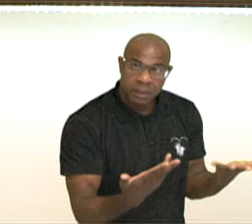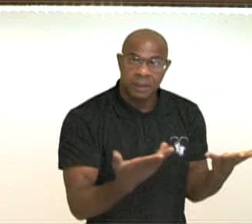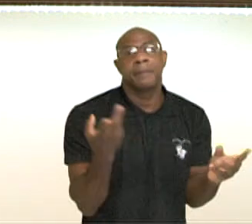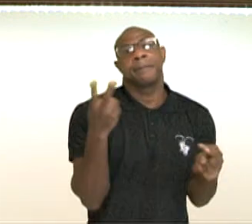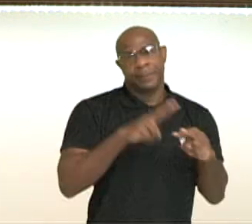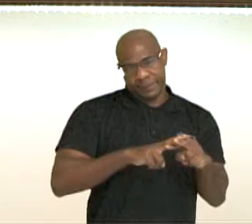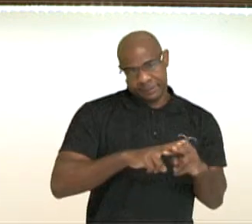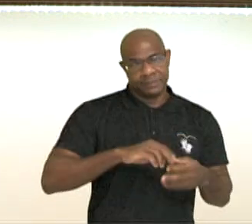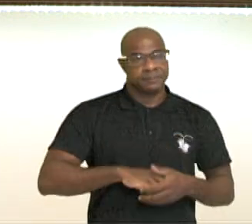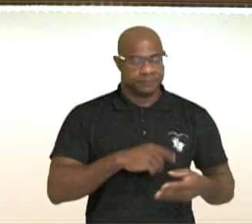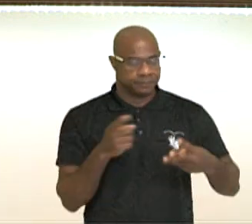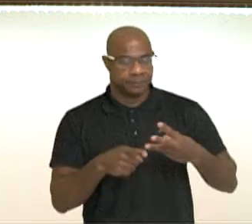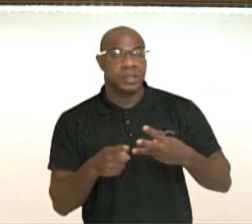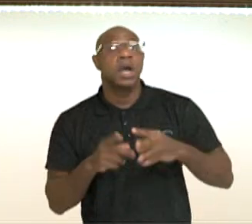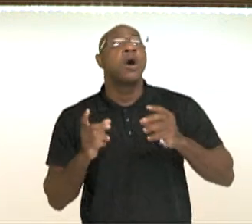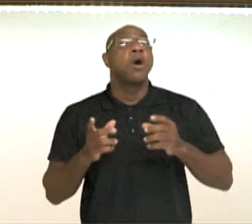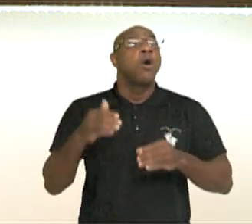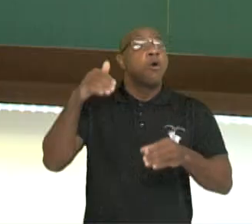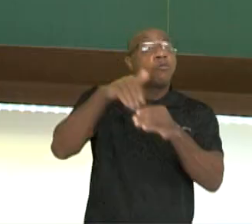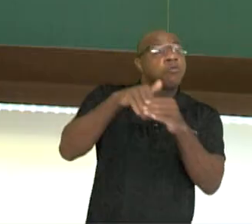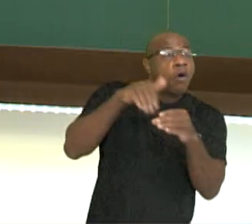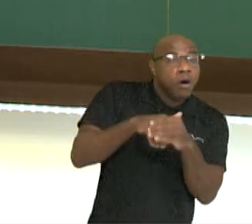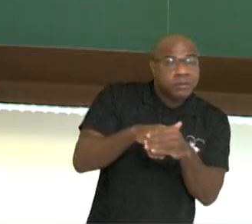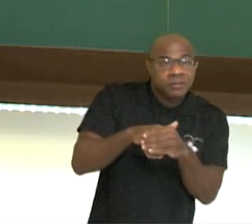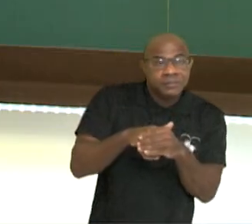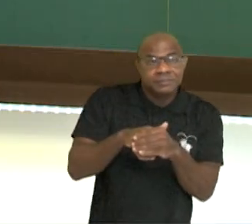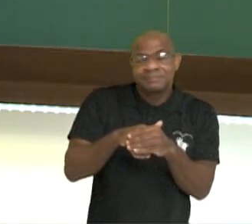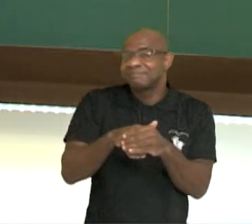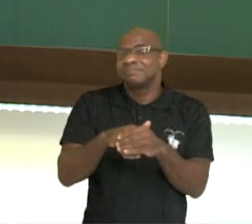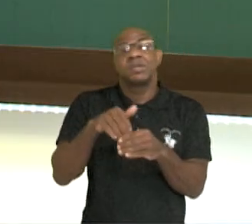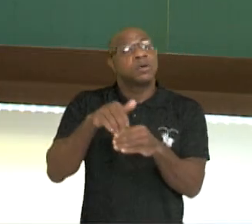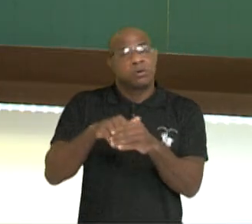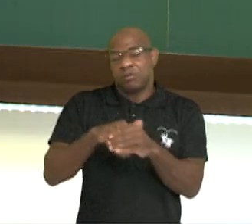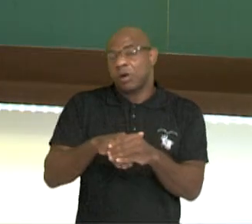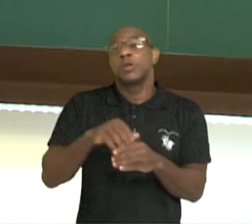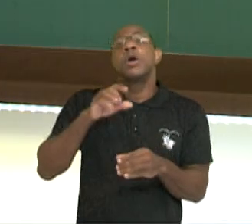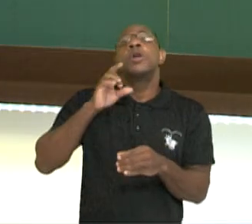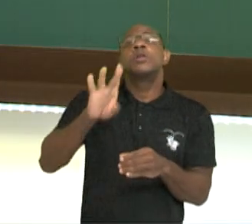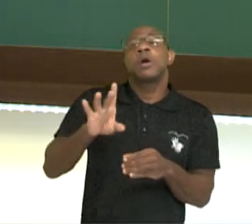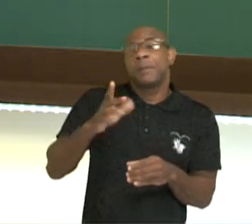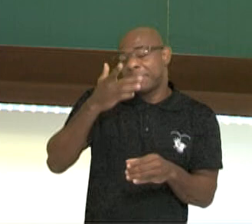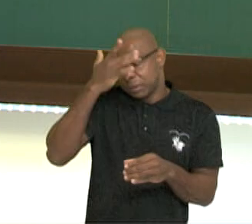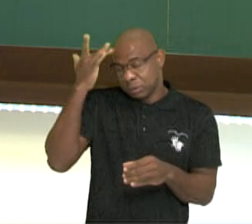religiões. O voto era censitário, ou seja, apenas indivíduos com direitos